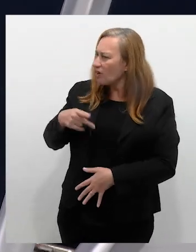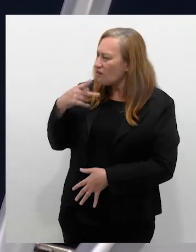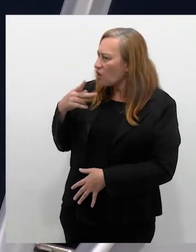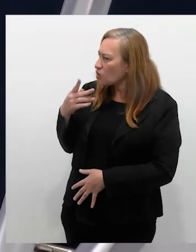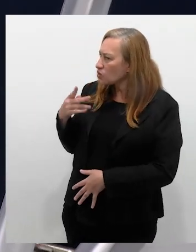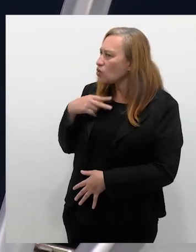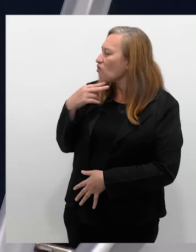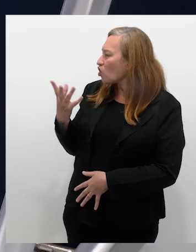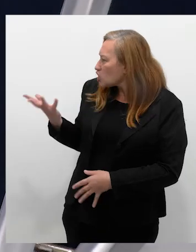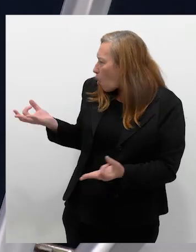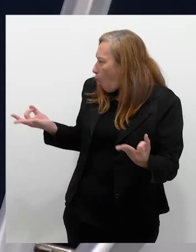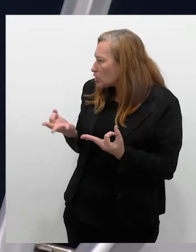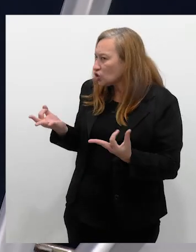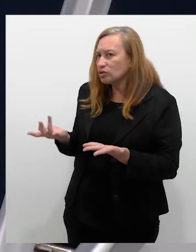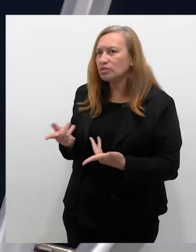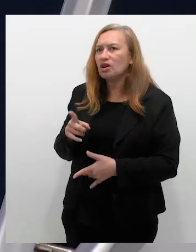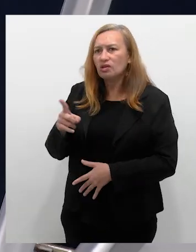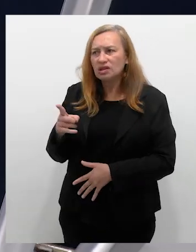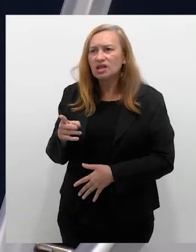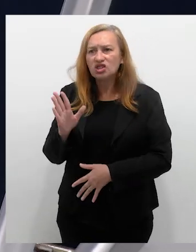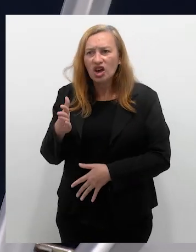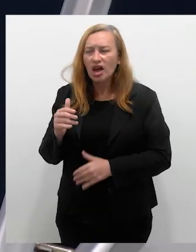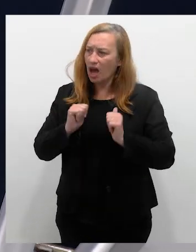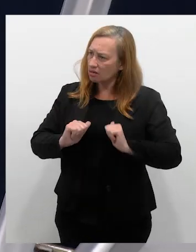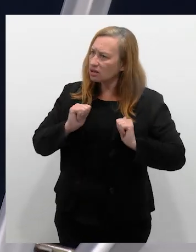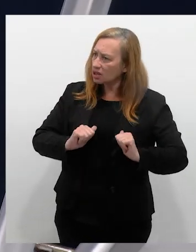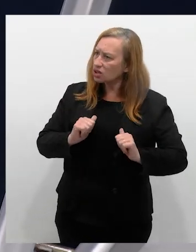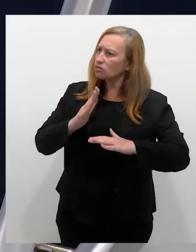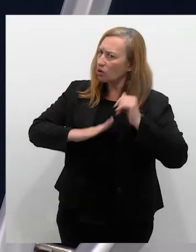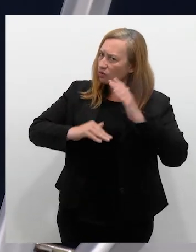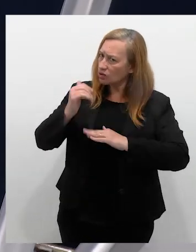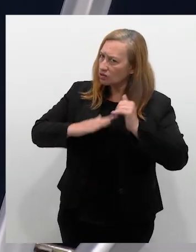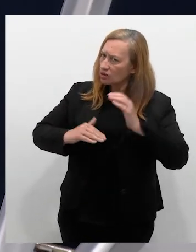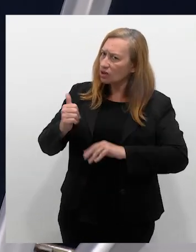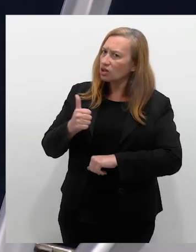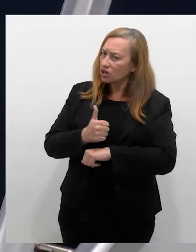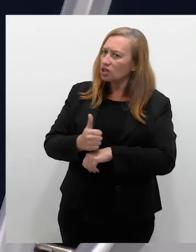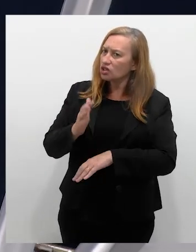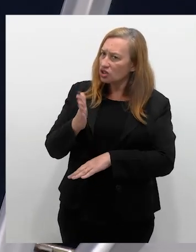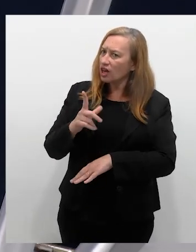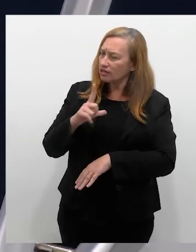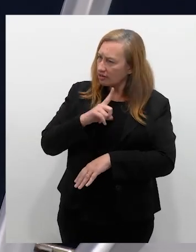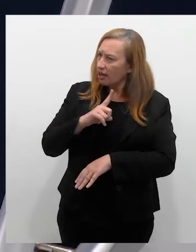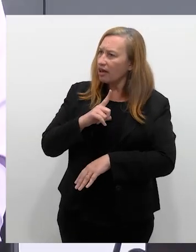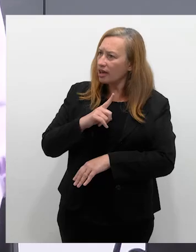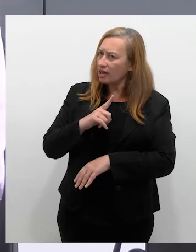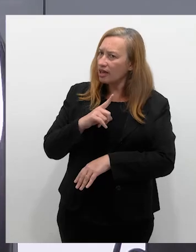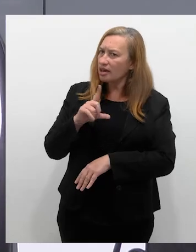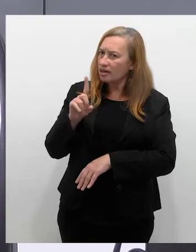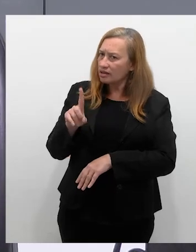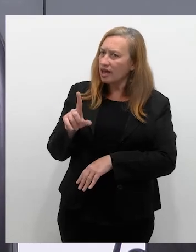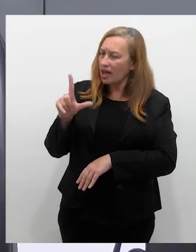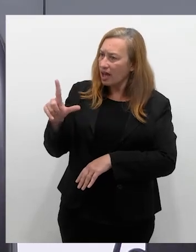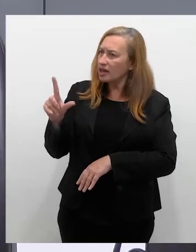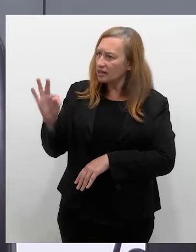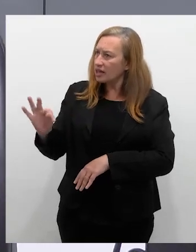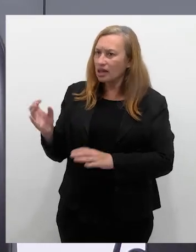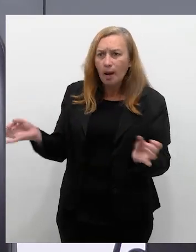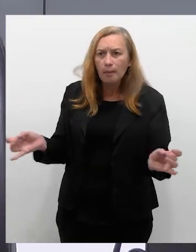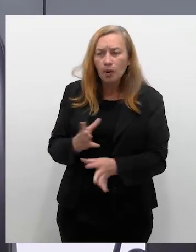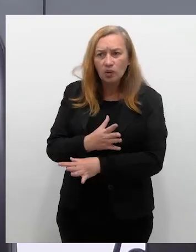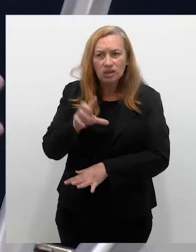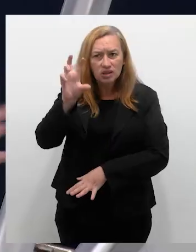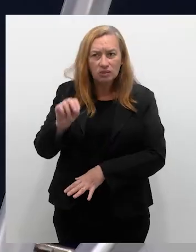professora falou assim, nossa, sua voz é ótima. E você já é atriz profissional, já tem DRT. Então, olha... 50%